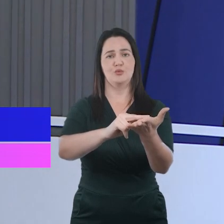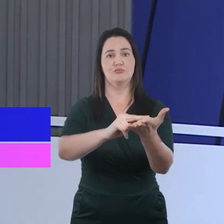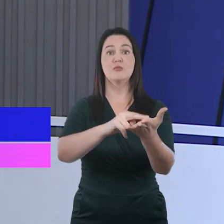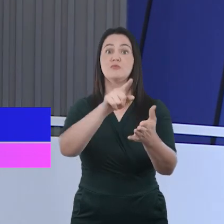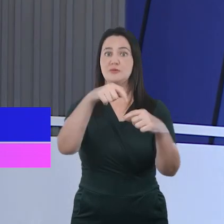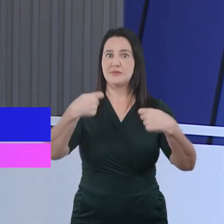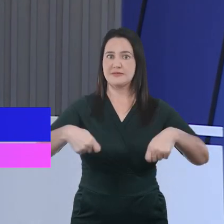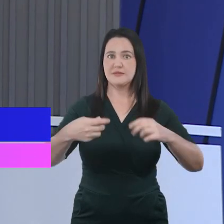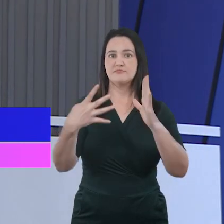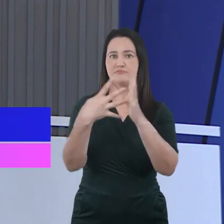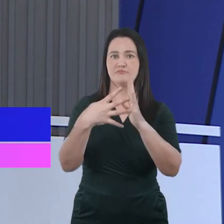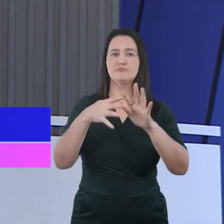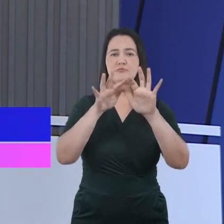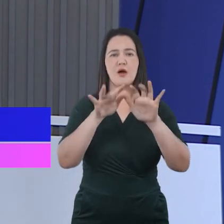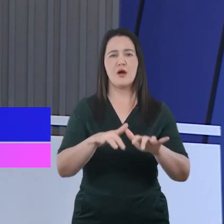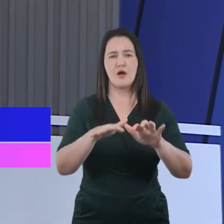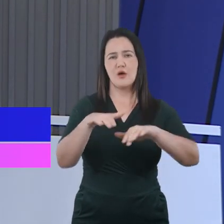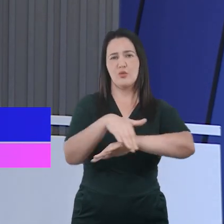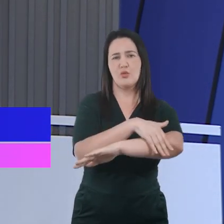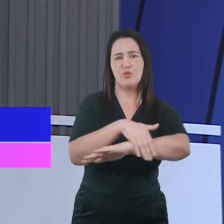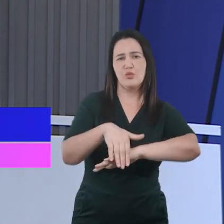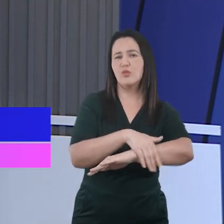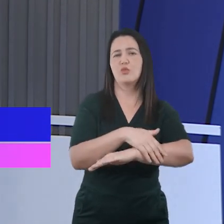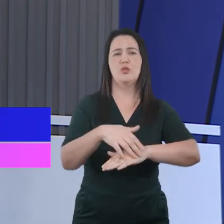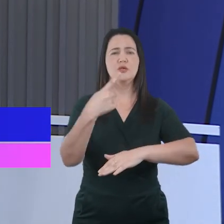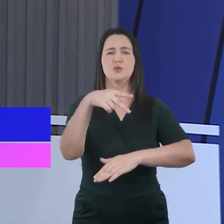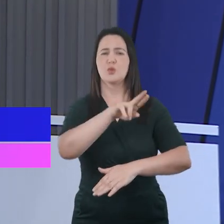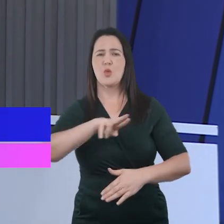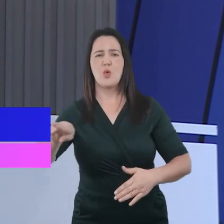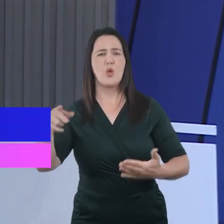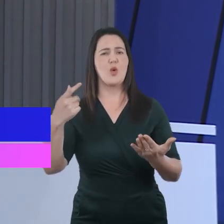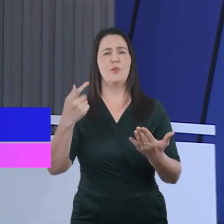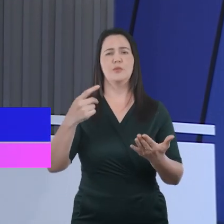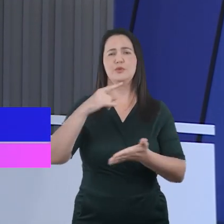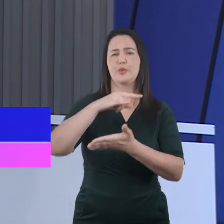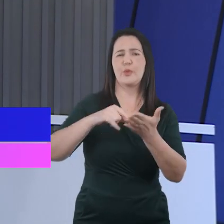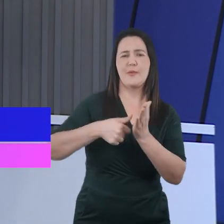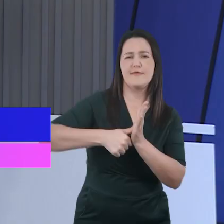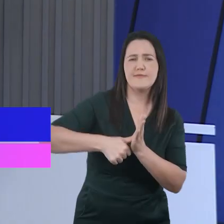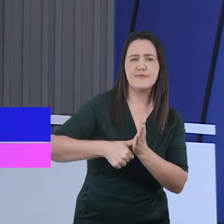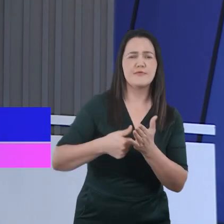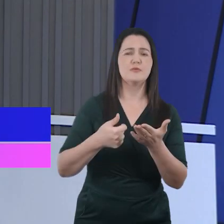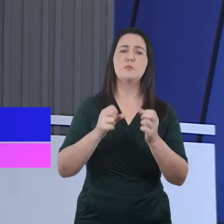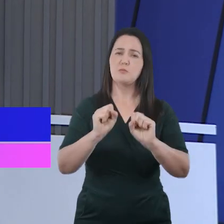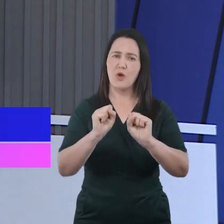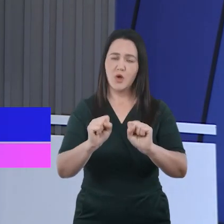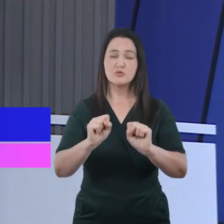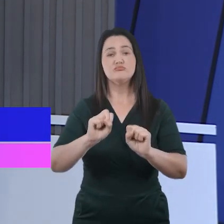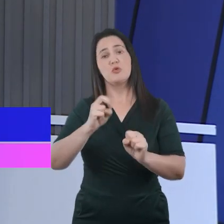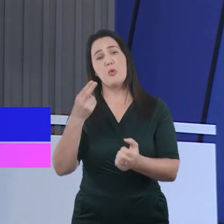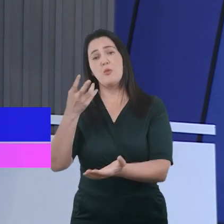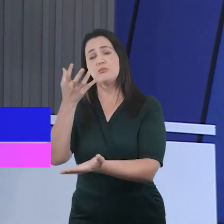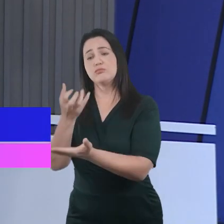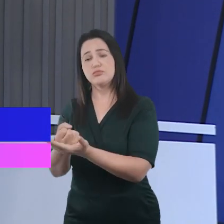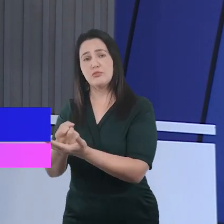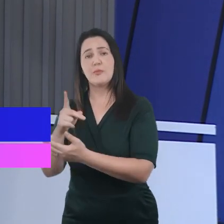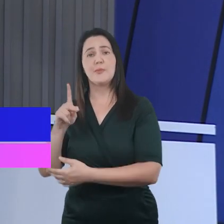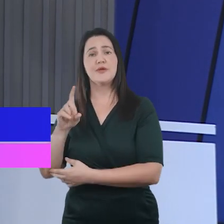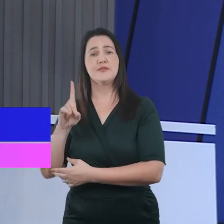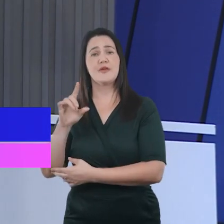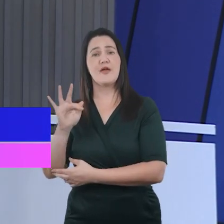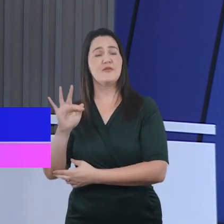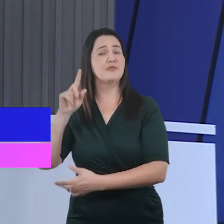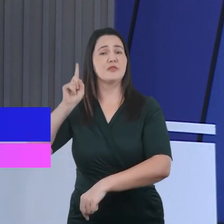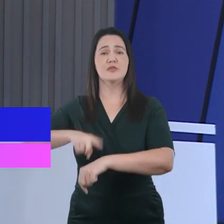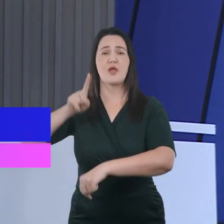que você vai encontrar a opção de receber o material também pelo correio. Então você escolhe a opção, o material que você quer. Se for em PDF,